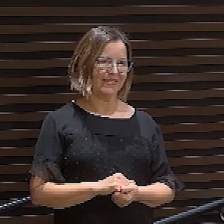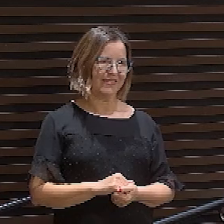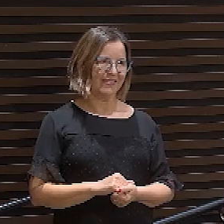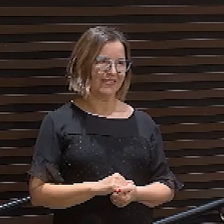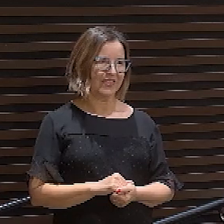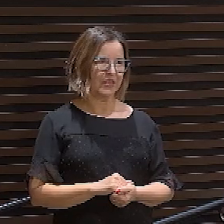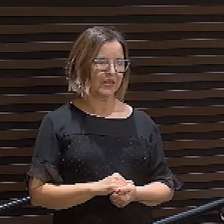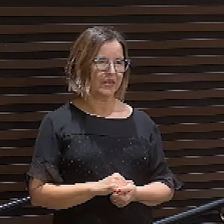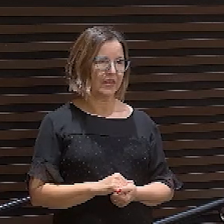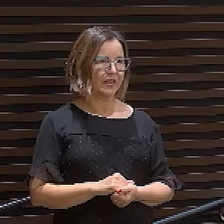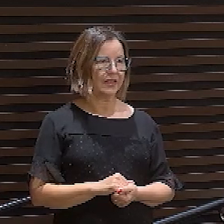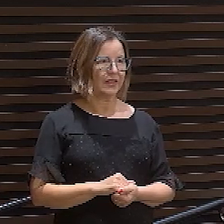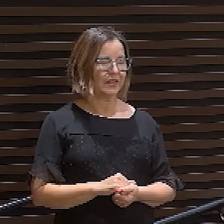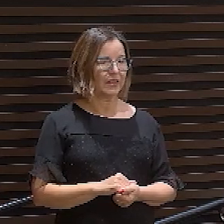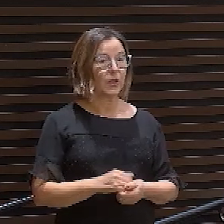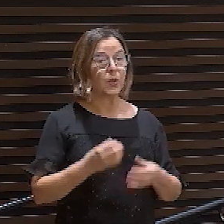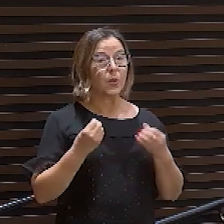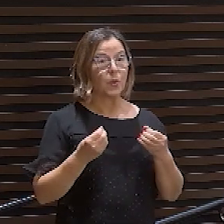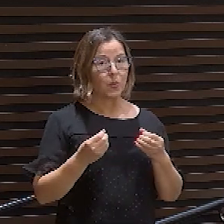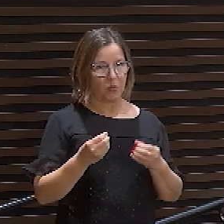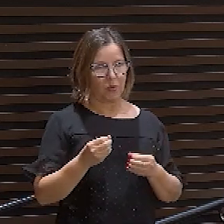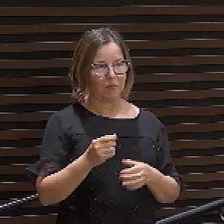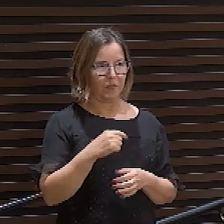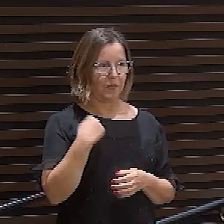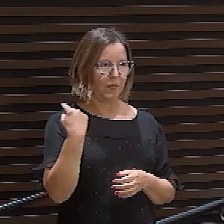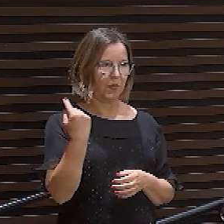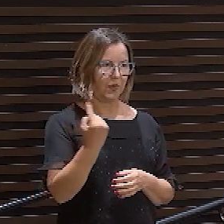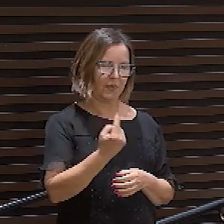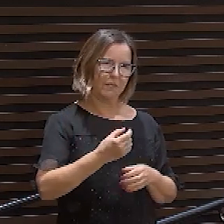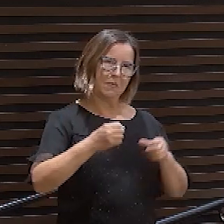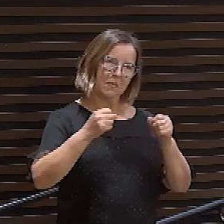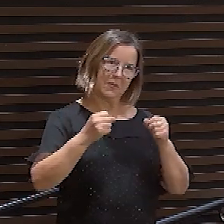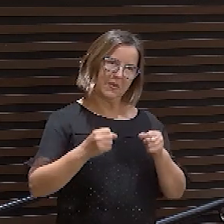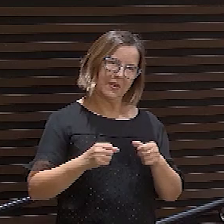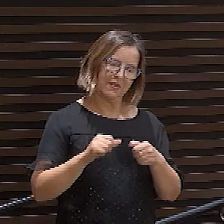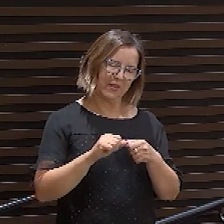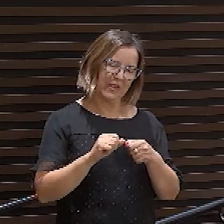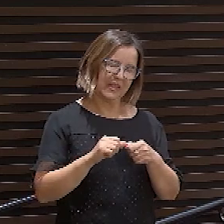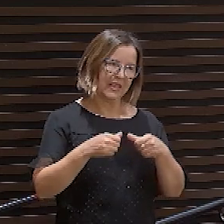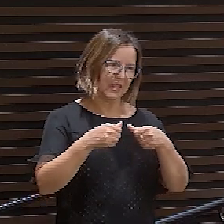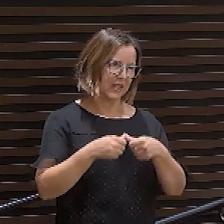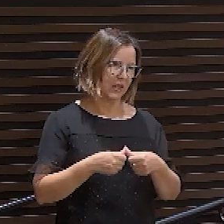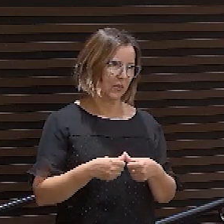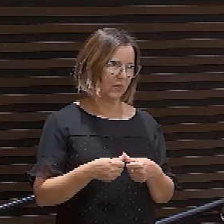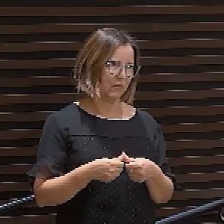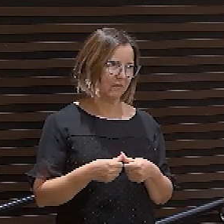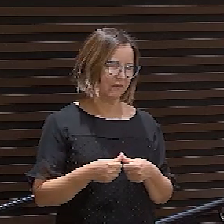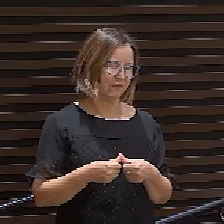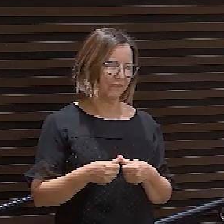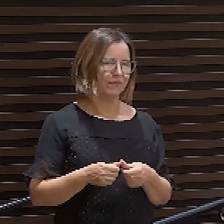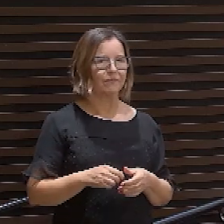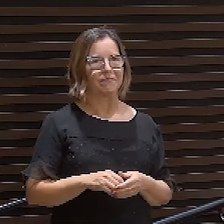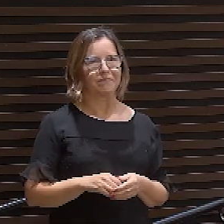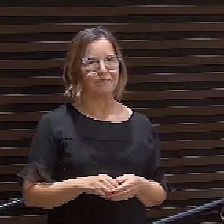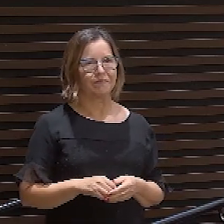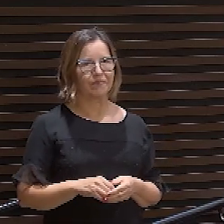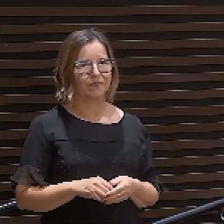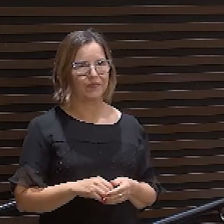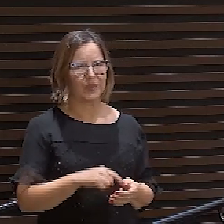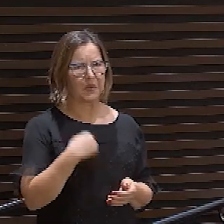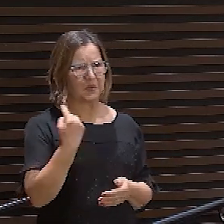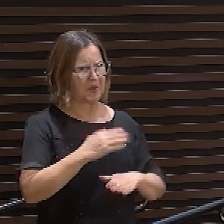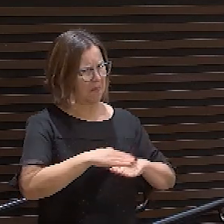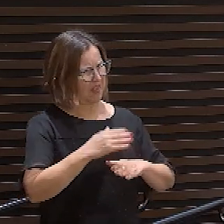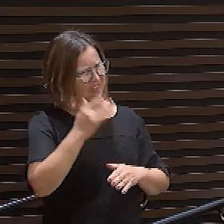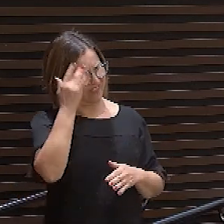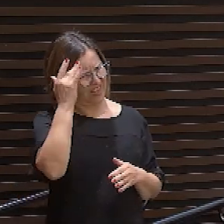Agora, como é que pode fazer isto? Como é que pode acontecer isso conosco? Conosco é mais fácil.